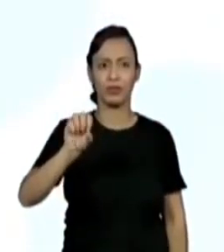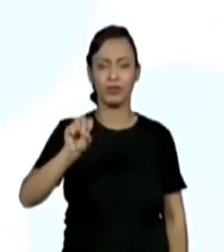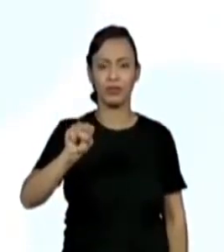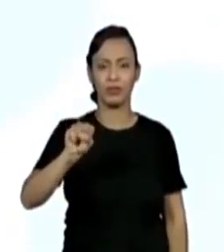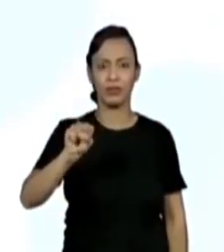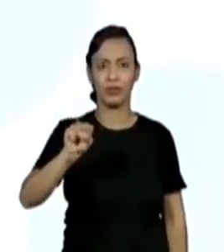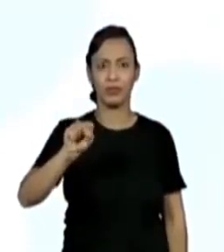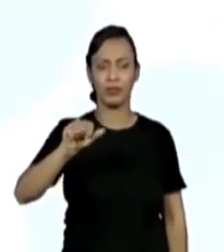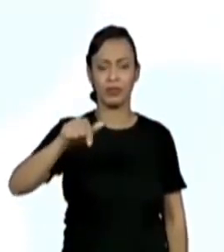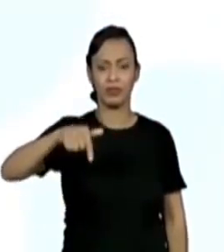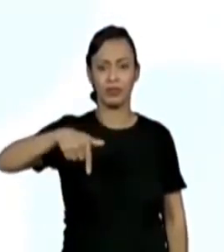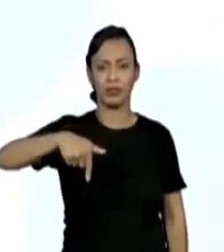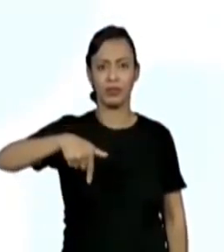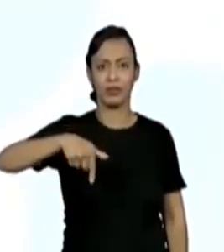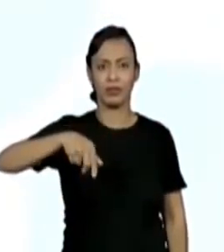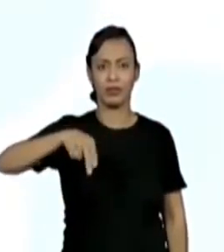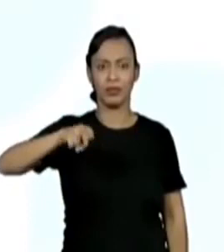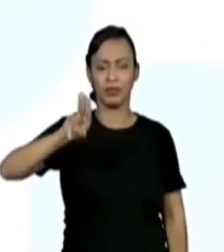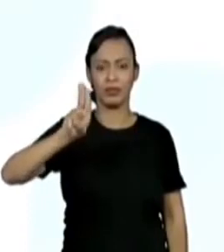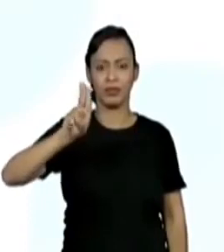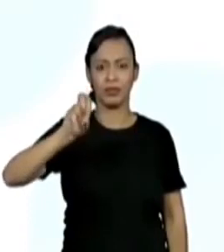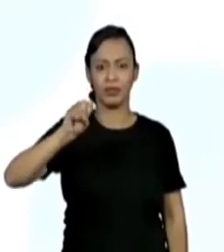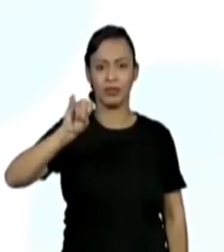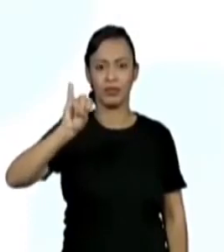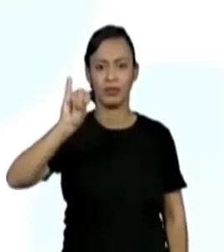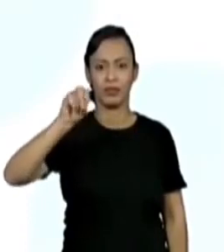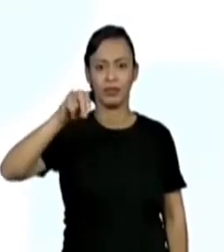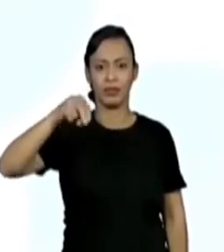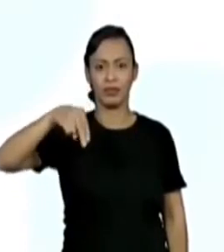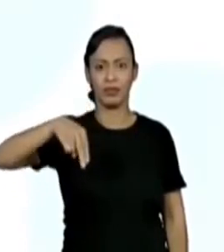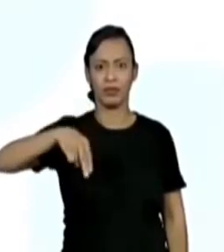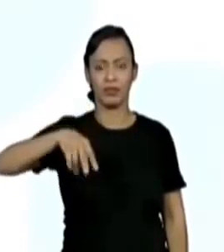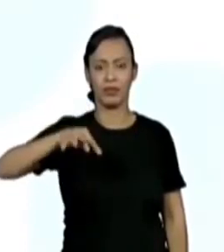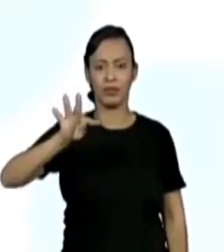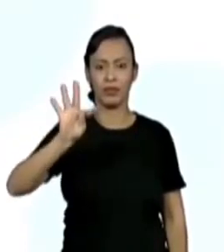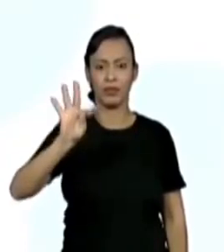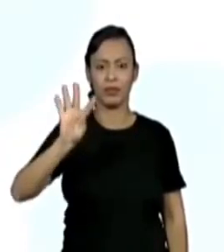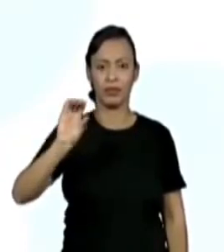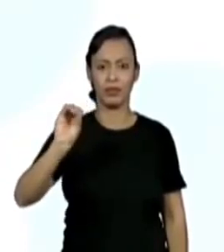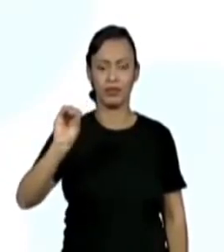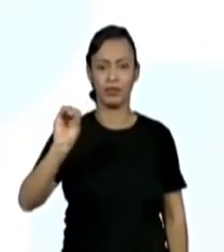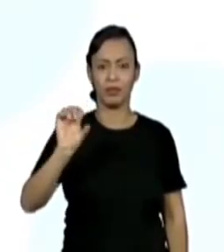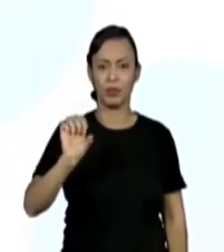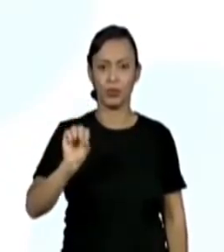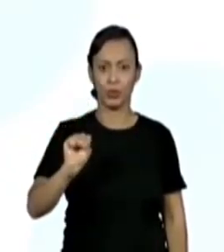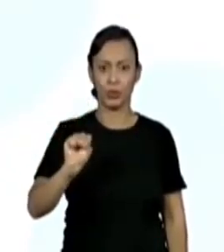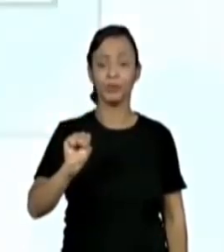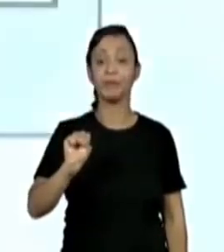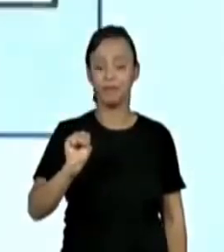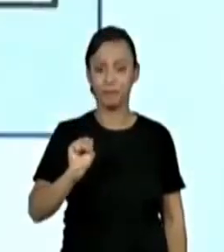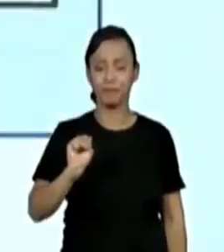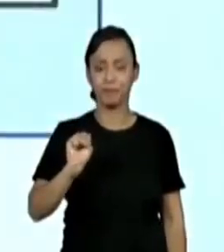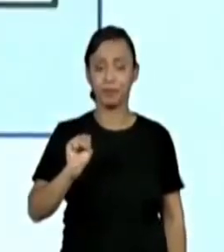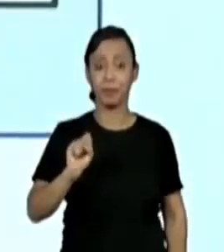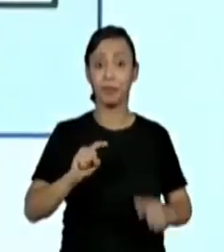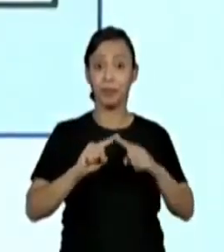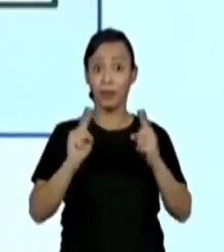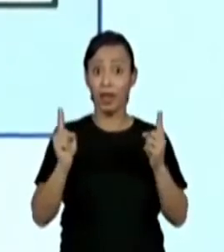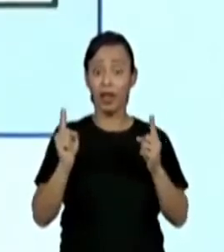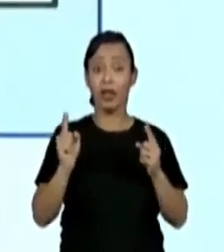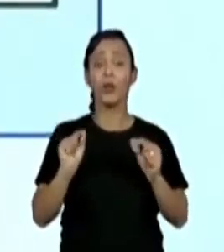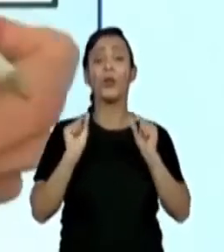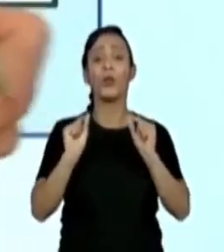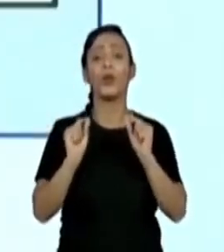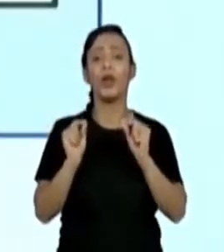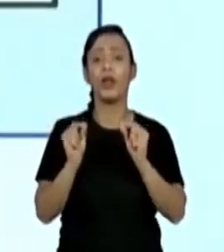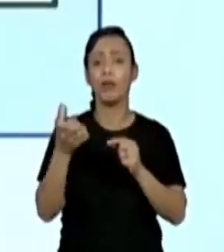2/5 vamos pensar na fração das partes não pintadas Então as partes